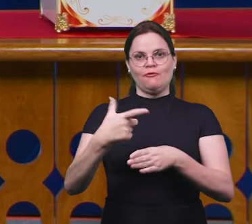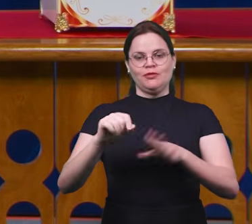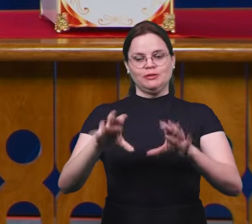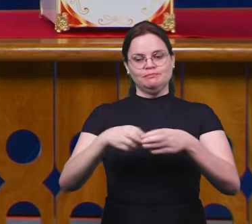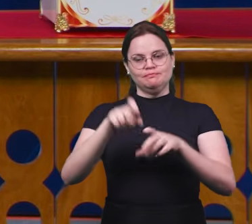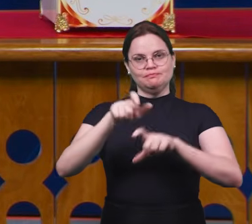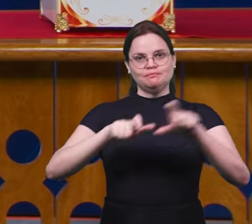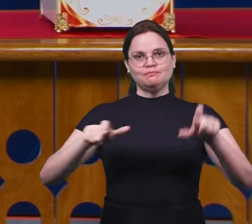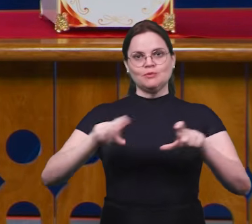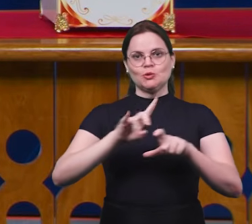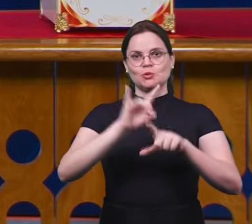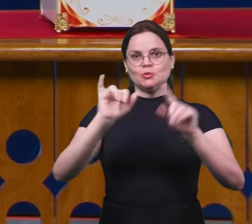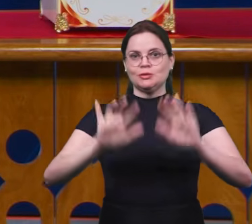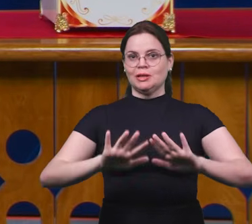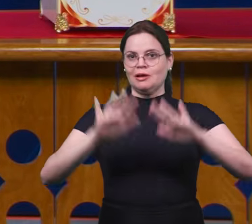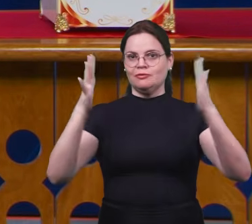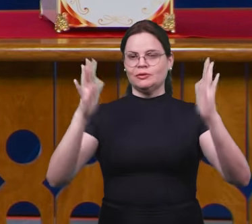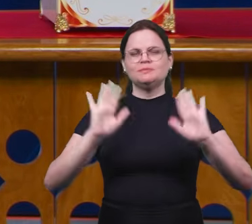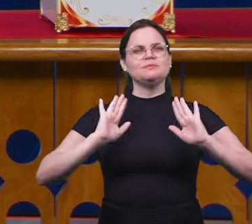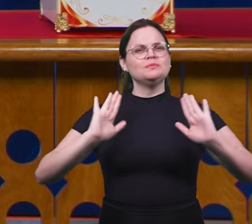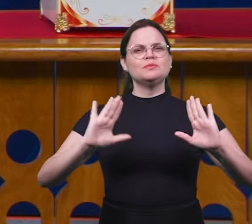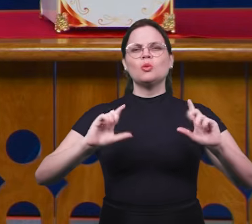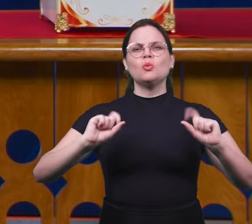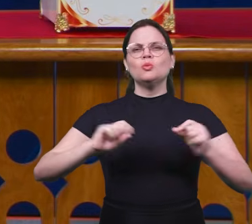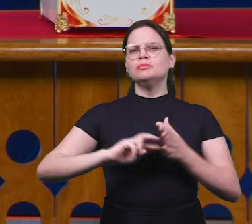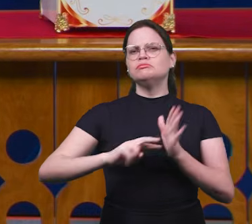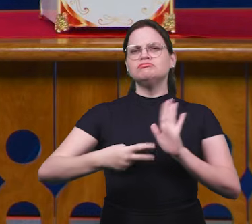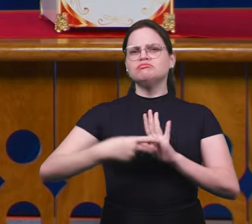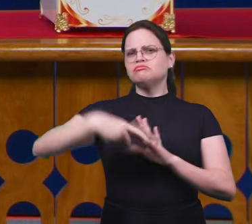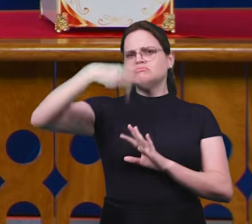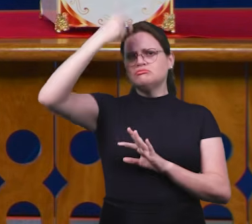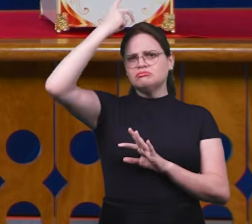daquela festa. Mas o que é o Pentecostes?